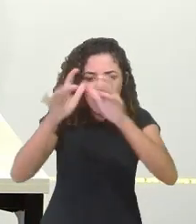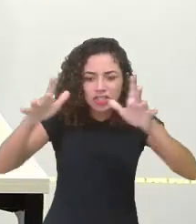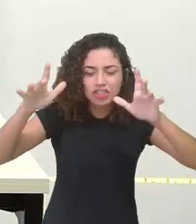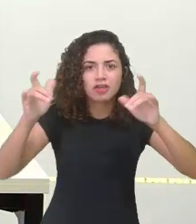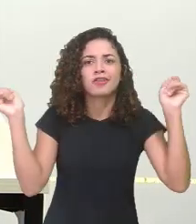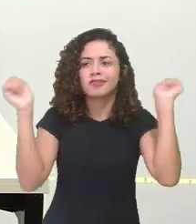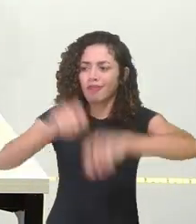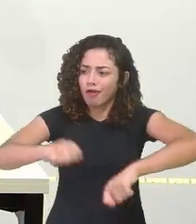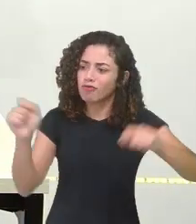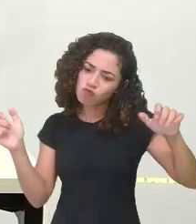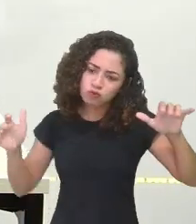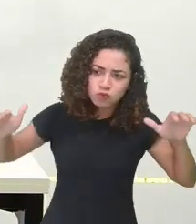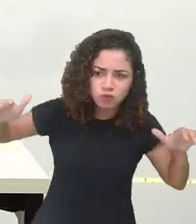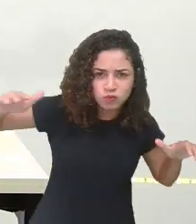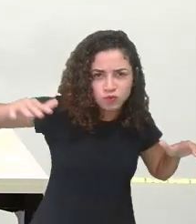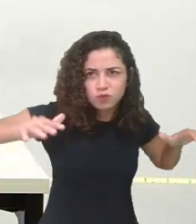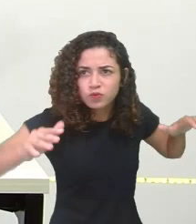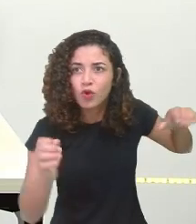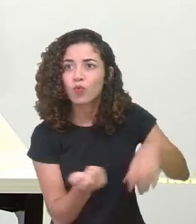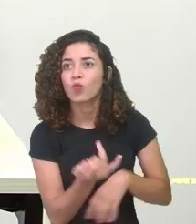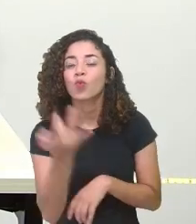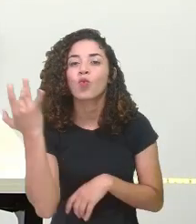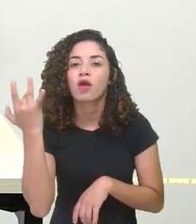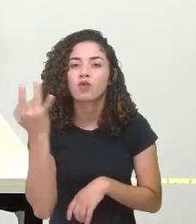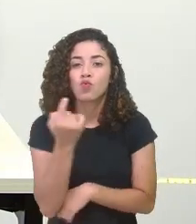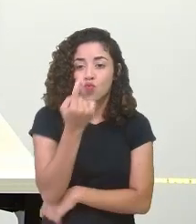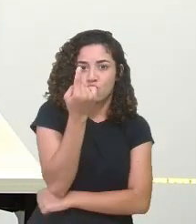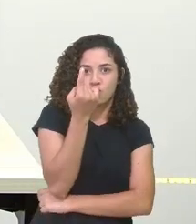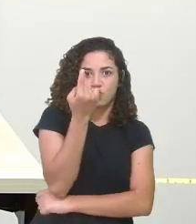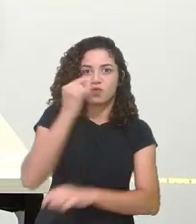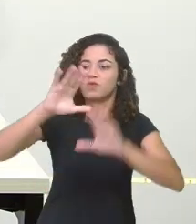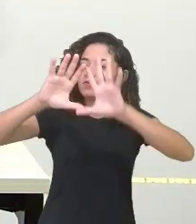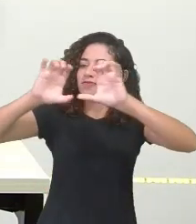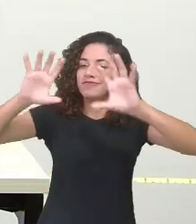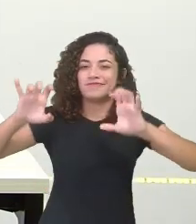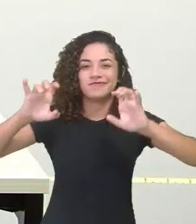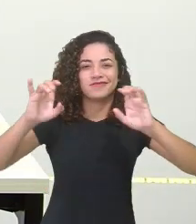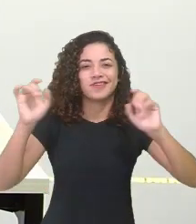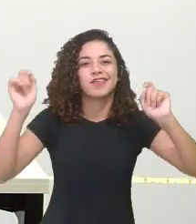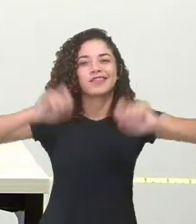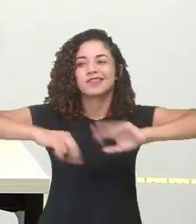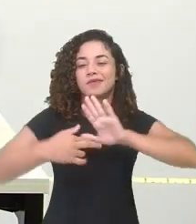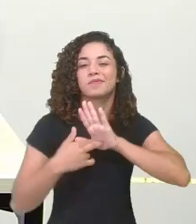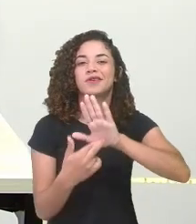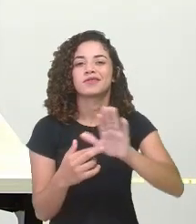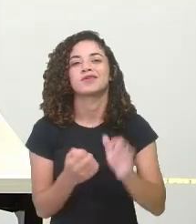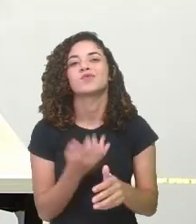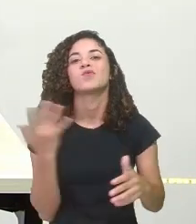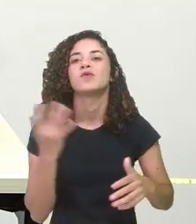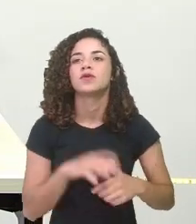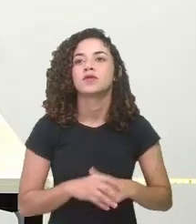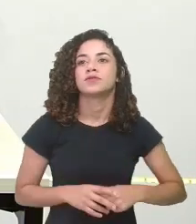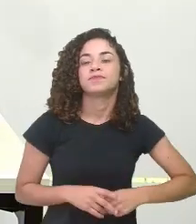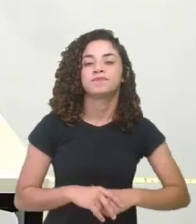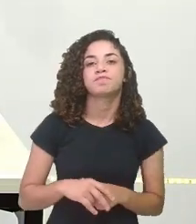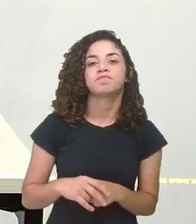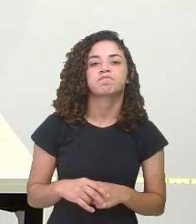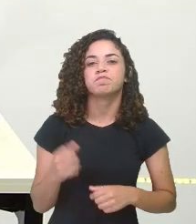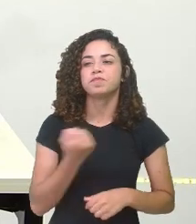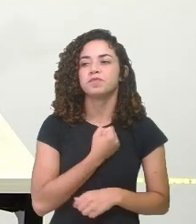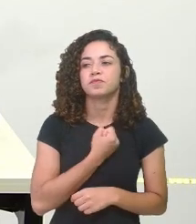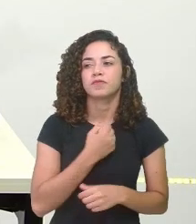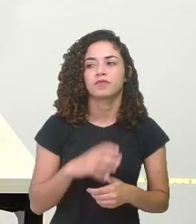se pode voar. Quantas nuvens ele falou? Ele falou só de uma nuvem. E como é que eu posso representar esse número,